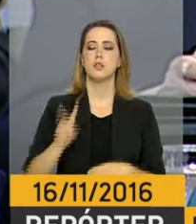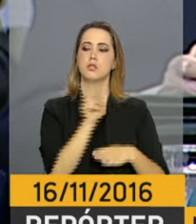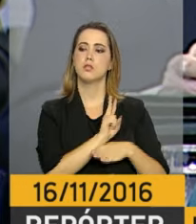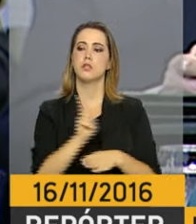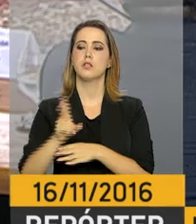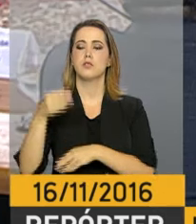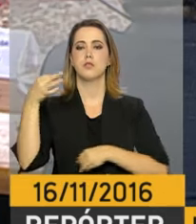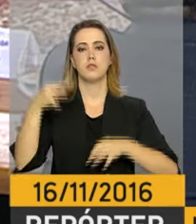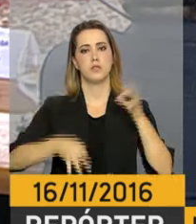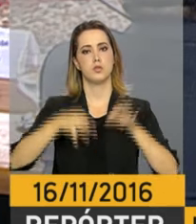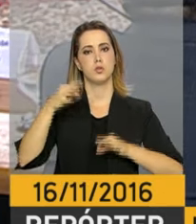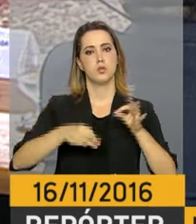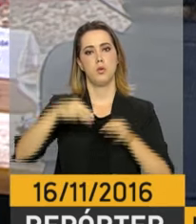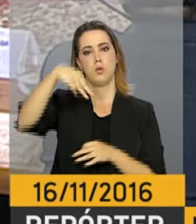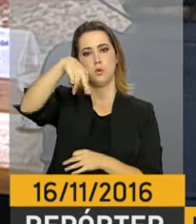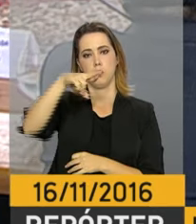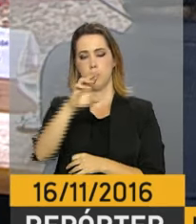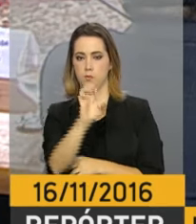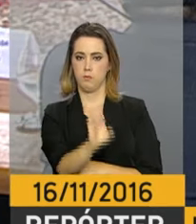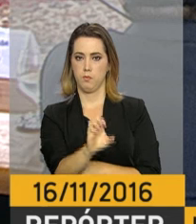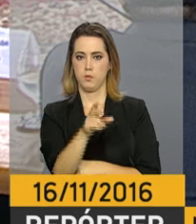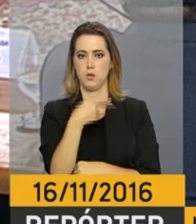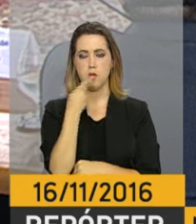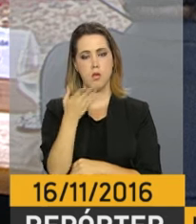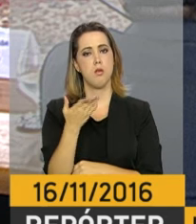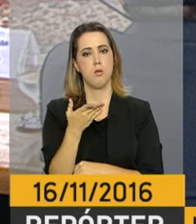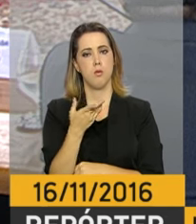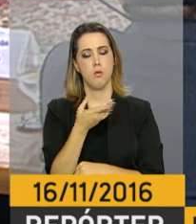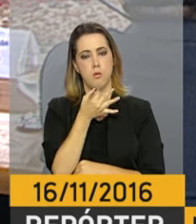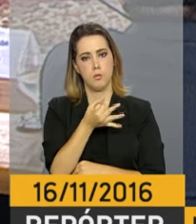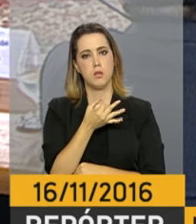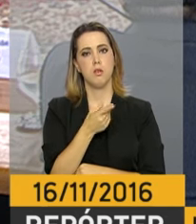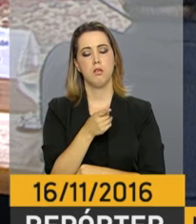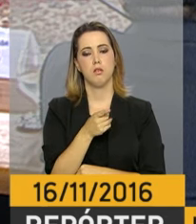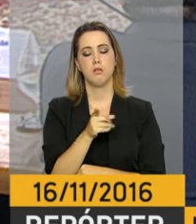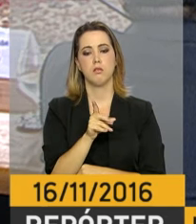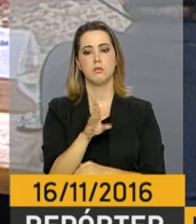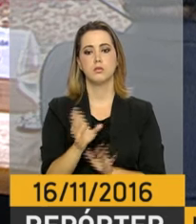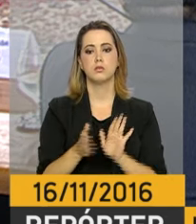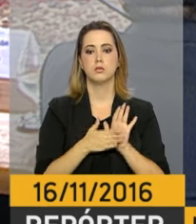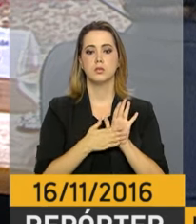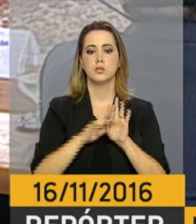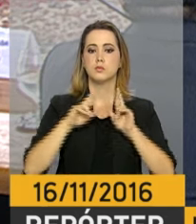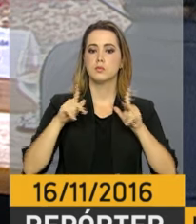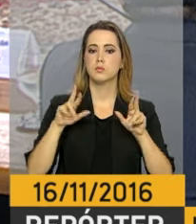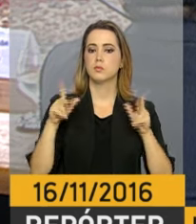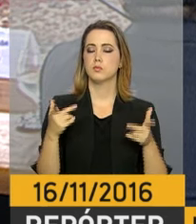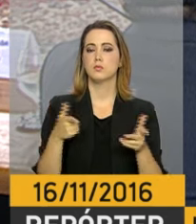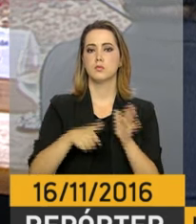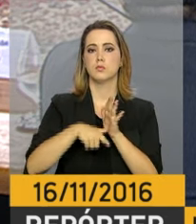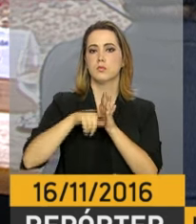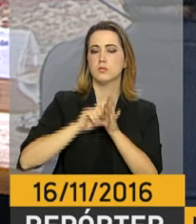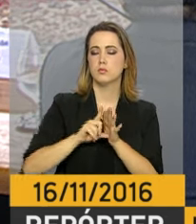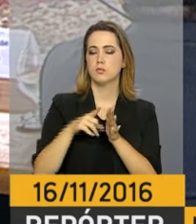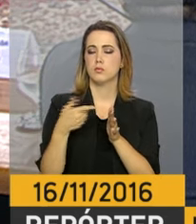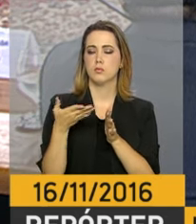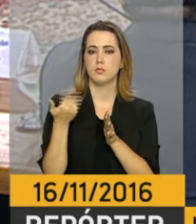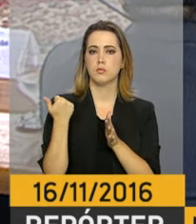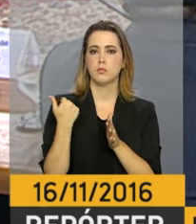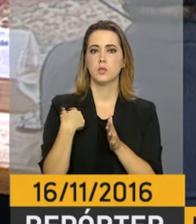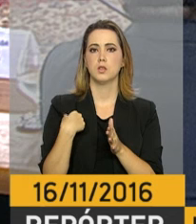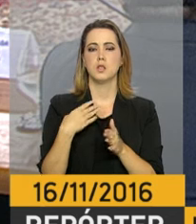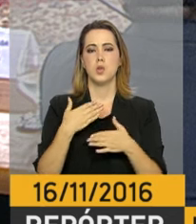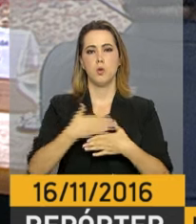da Justiça de relações exteriores eu proponho que ah um pouco diferente daquela daquela